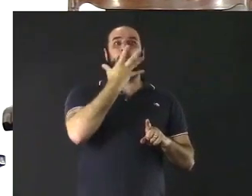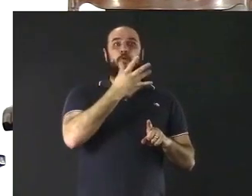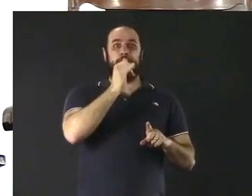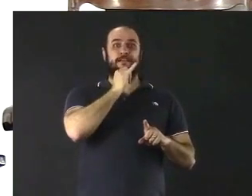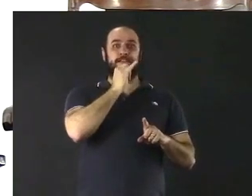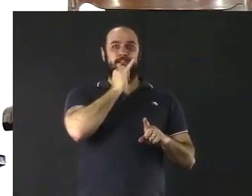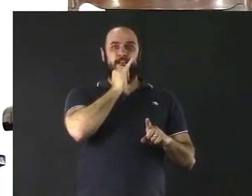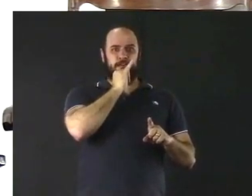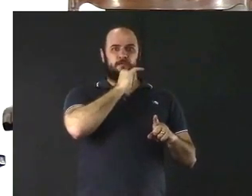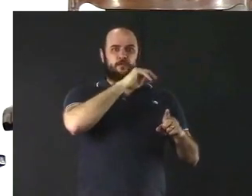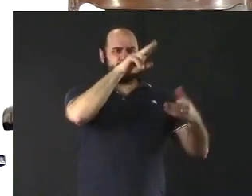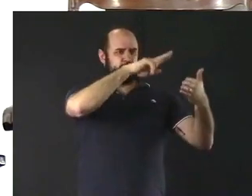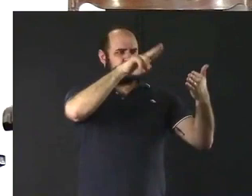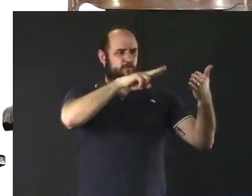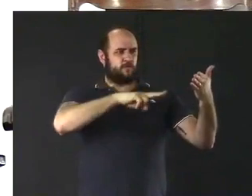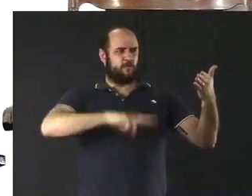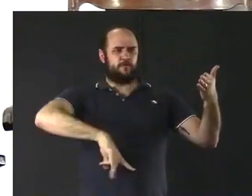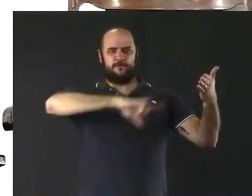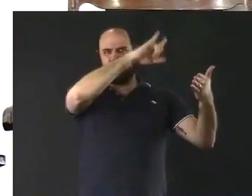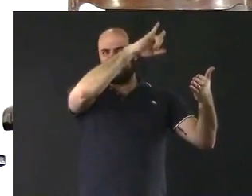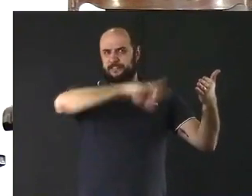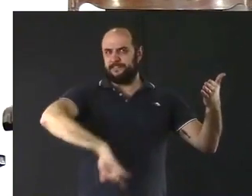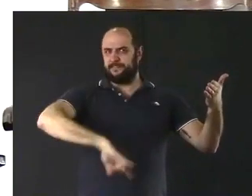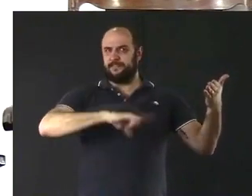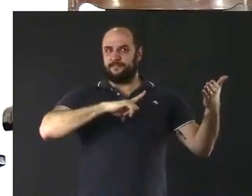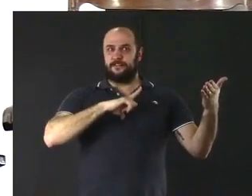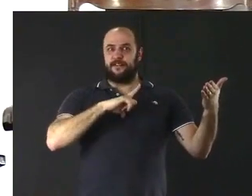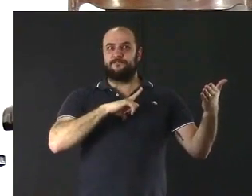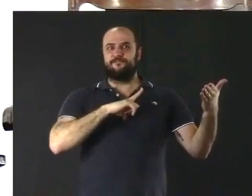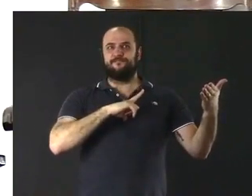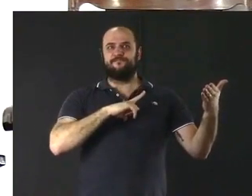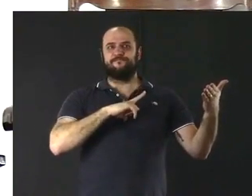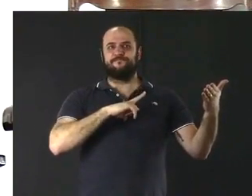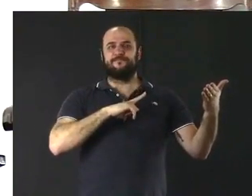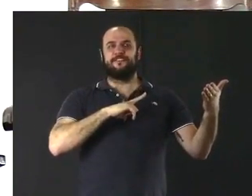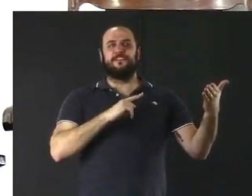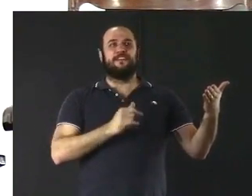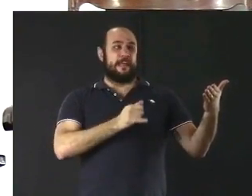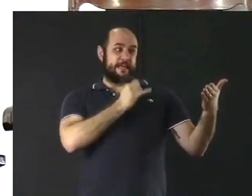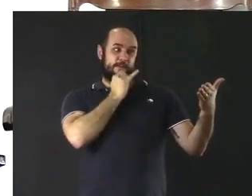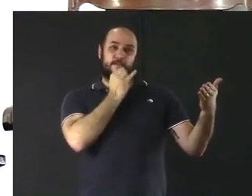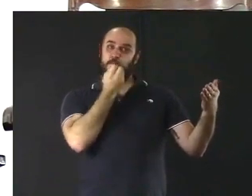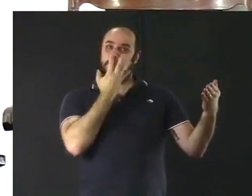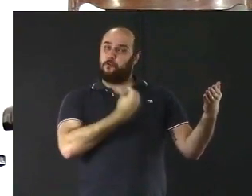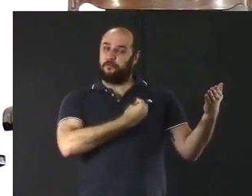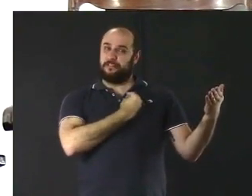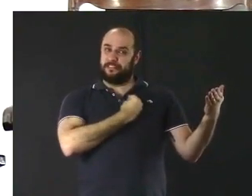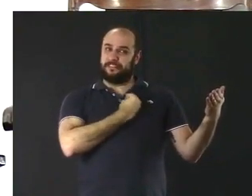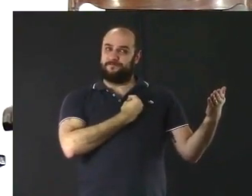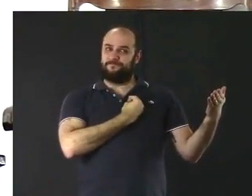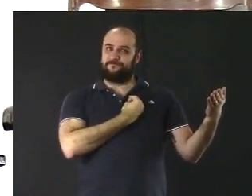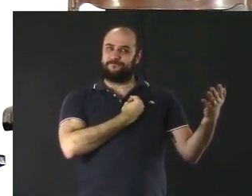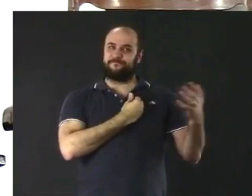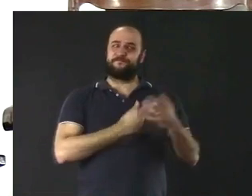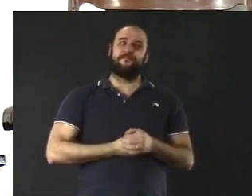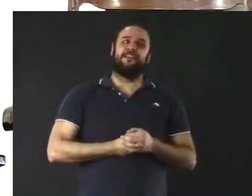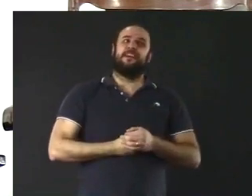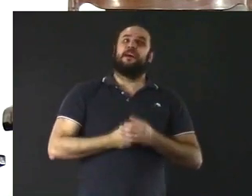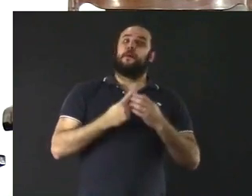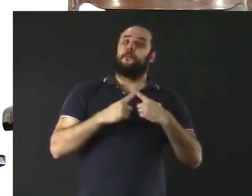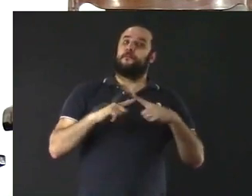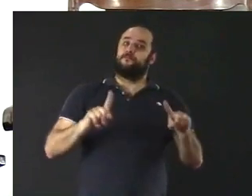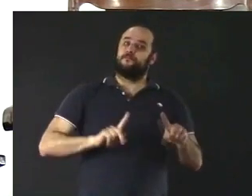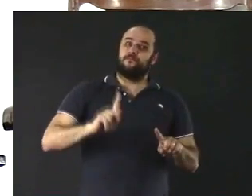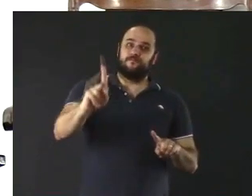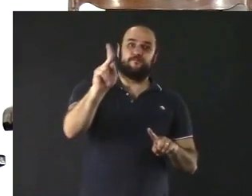as testemunhas que estão listadas aqui no capítulo 11. Mas o texto está trazendo agora